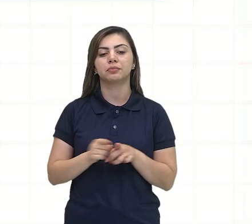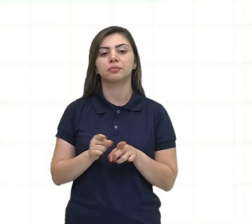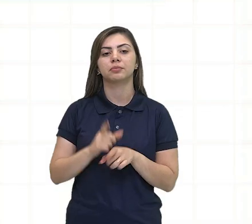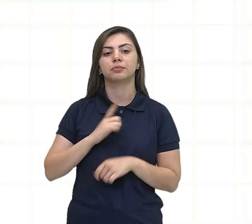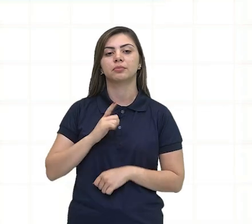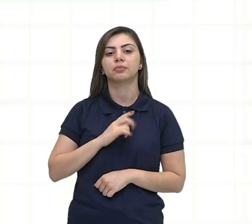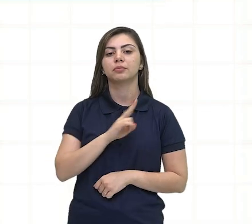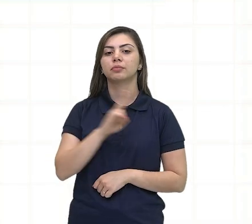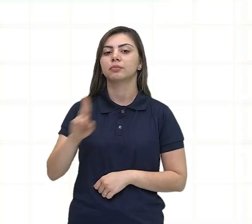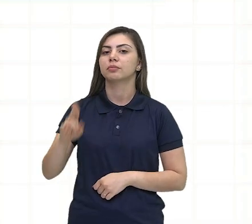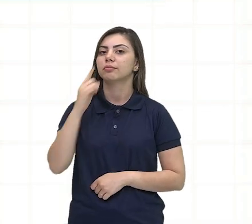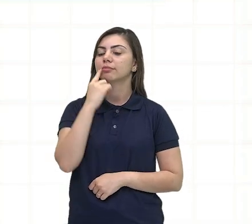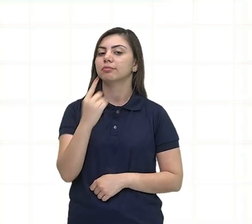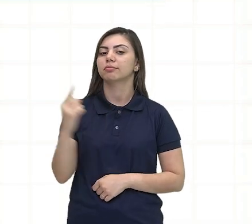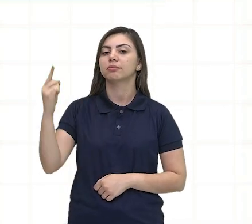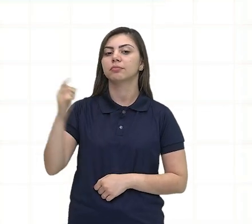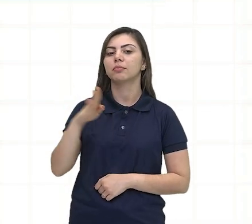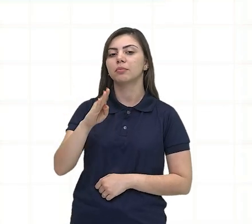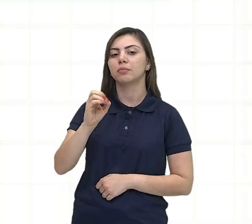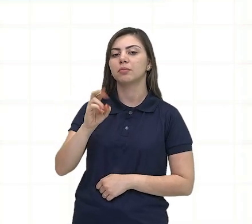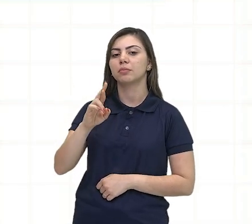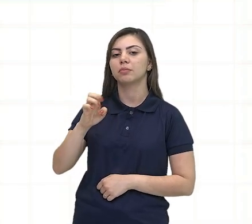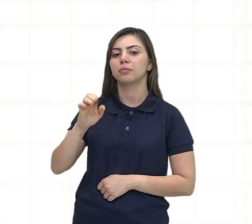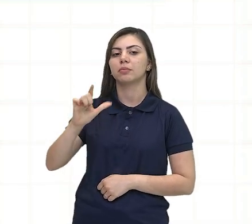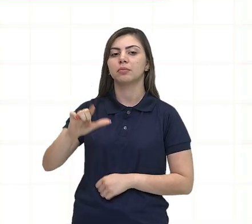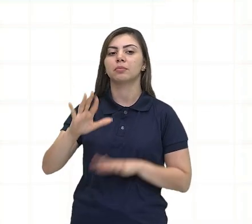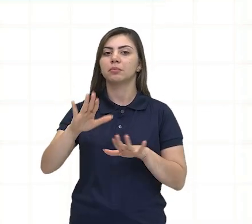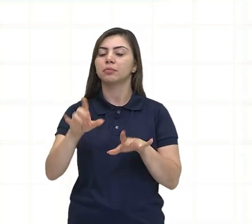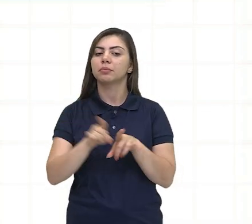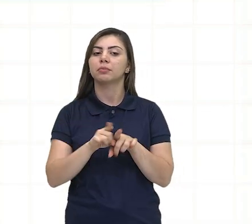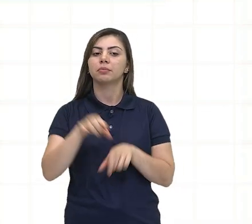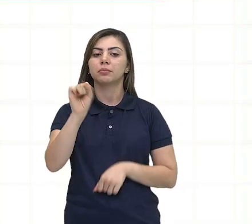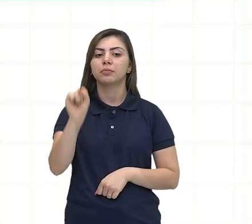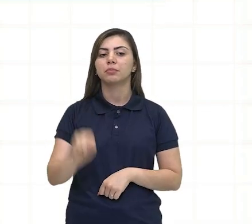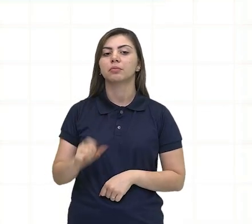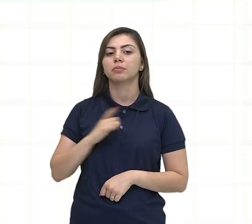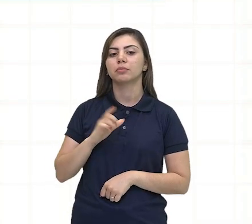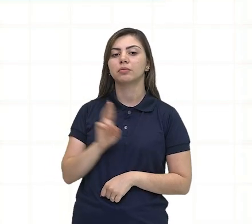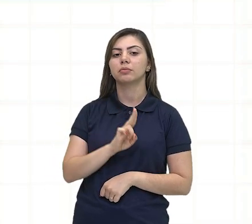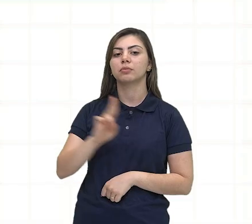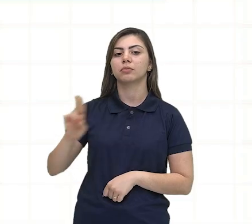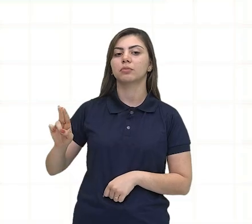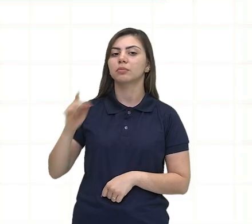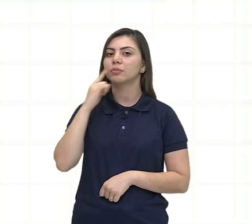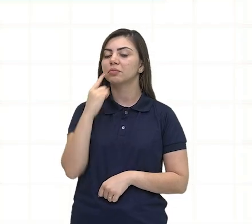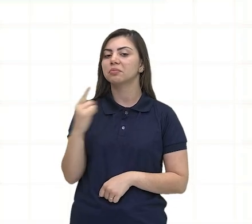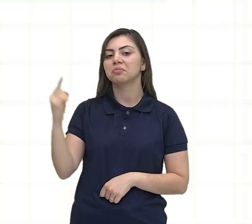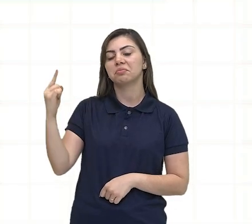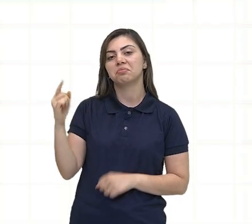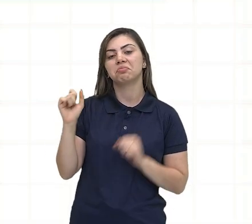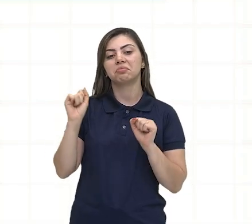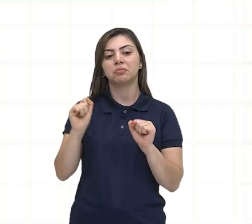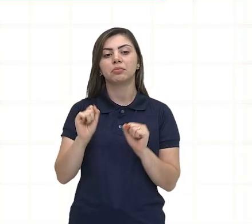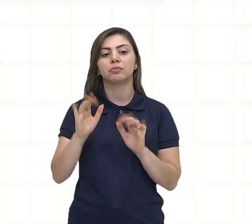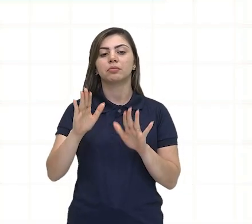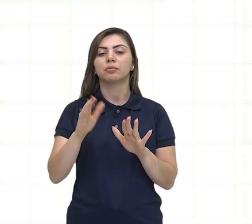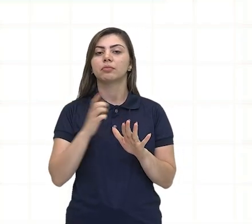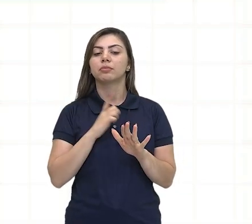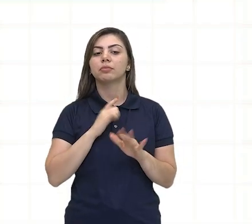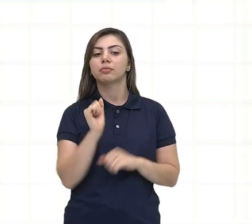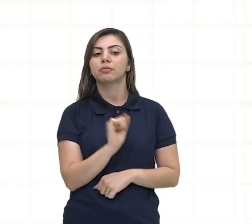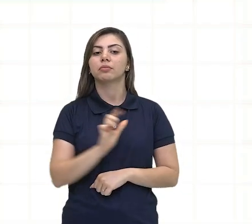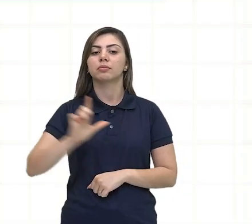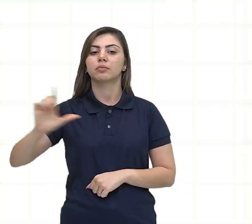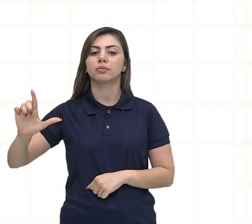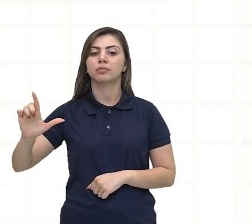setentrional ou boreal. O ponto cardeal sul também é chamado de meridional ou austral. O ponto